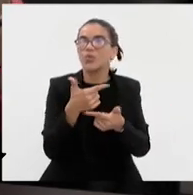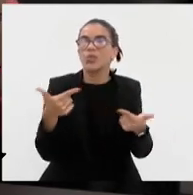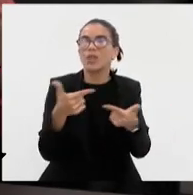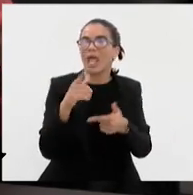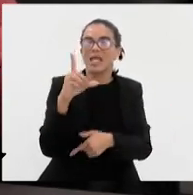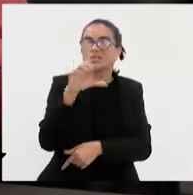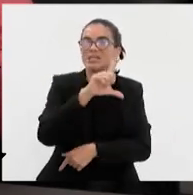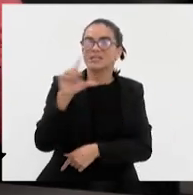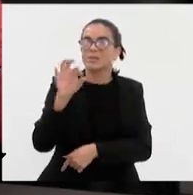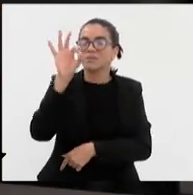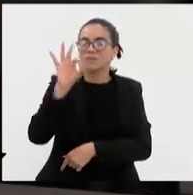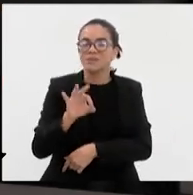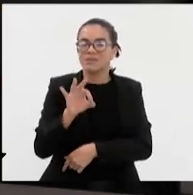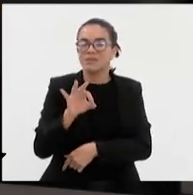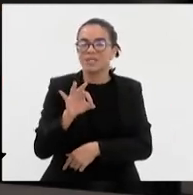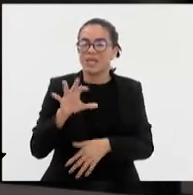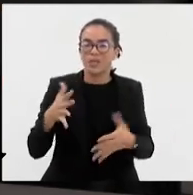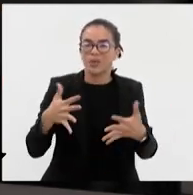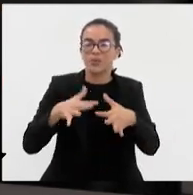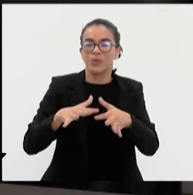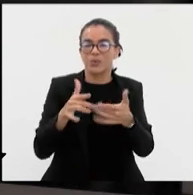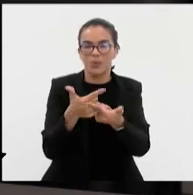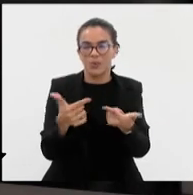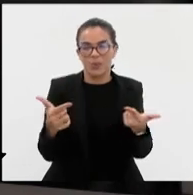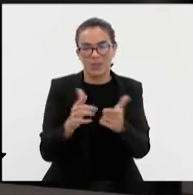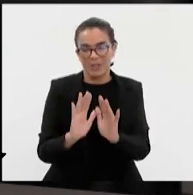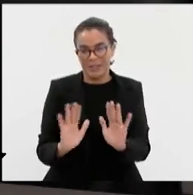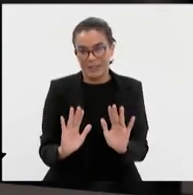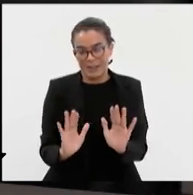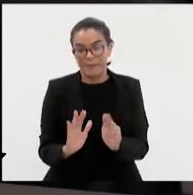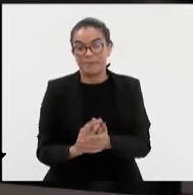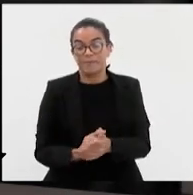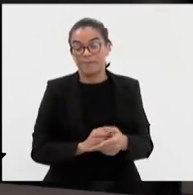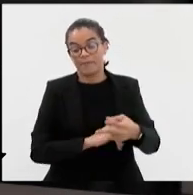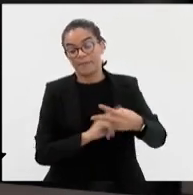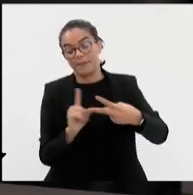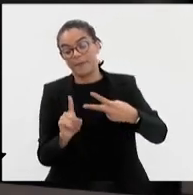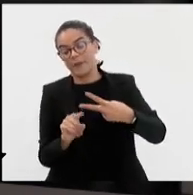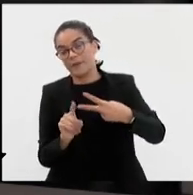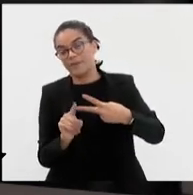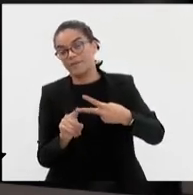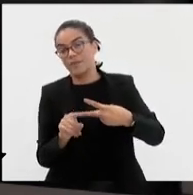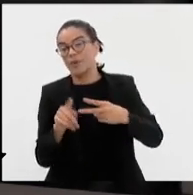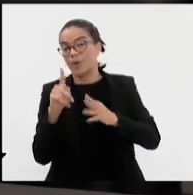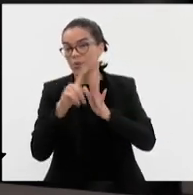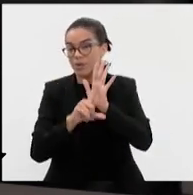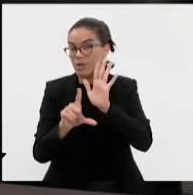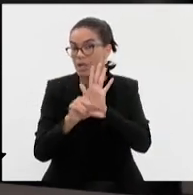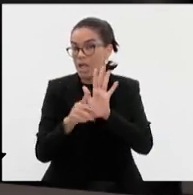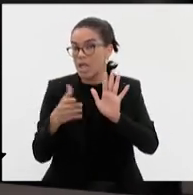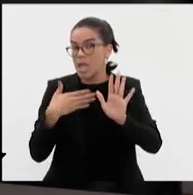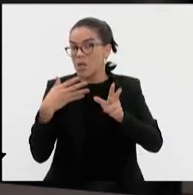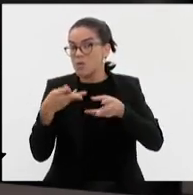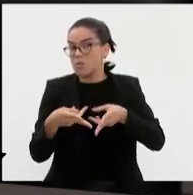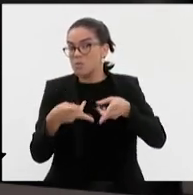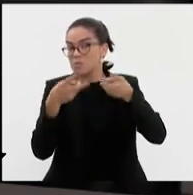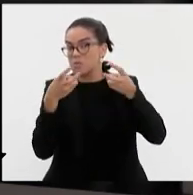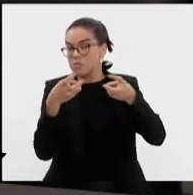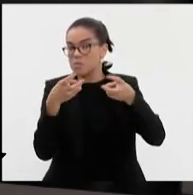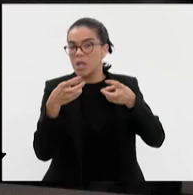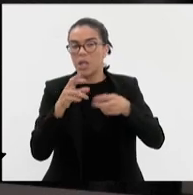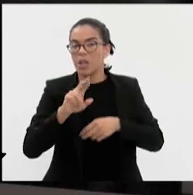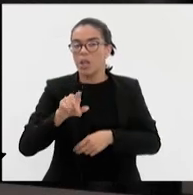100% pacificado. Acho que esse é um elemento importante. Segundo elemento, o projeto, no meu entendimento, ele não